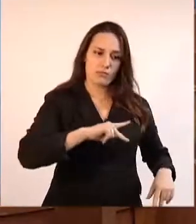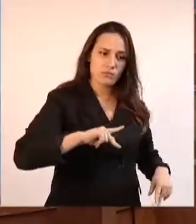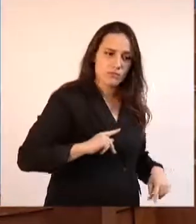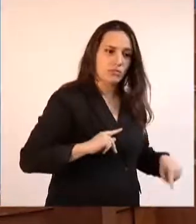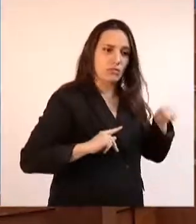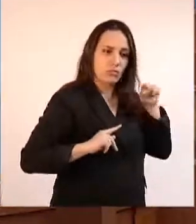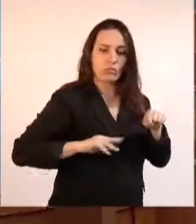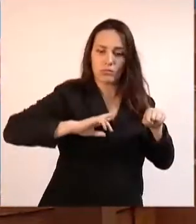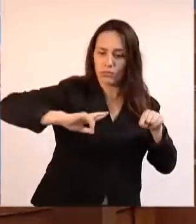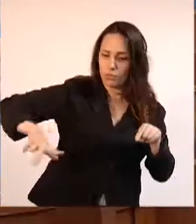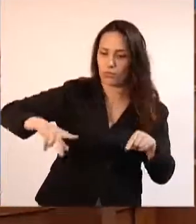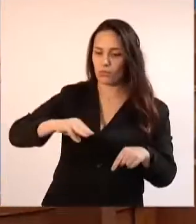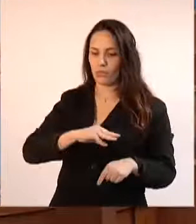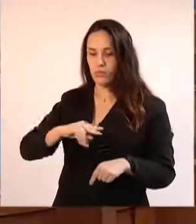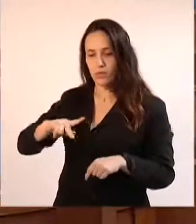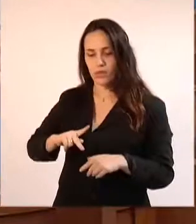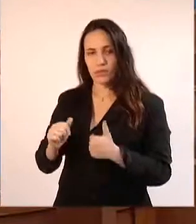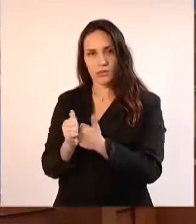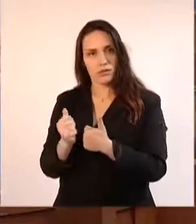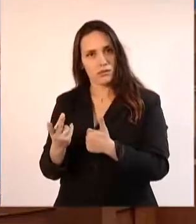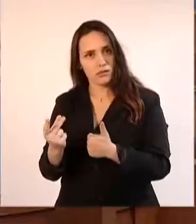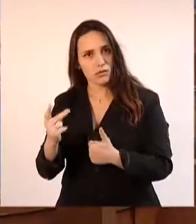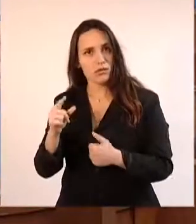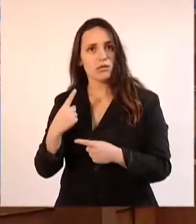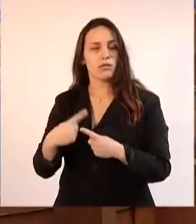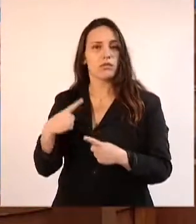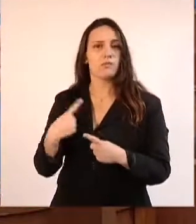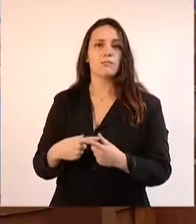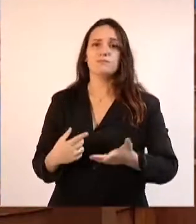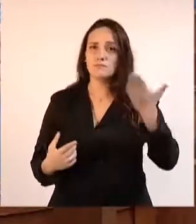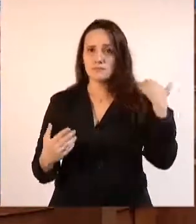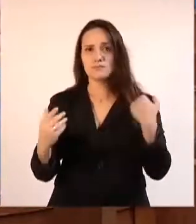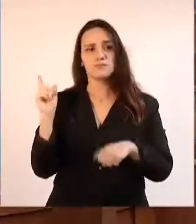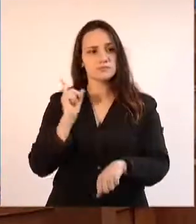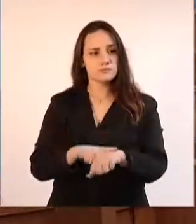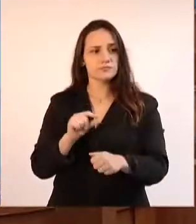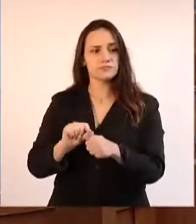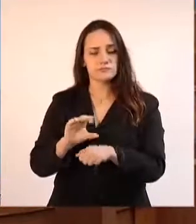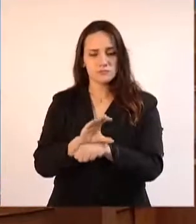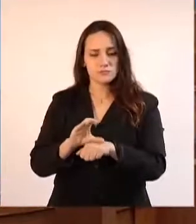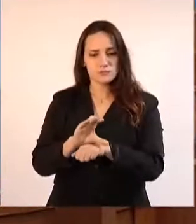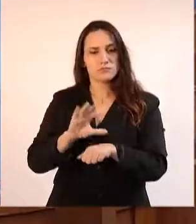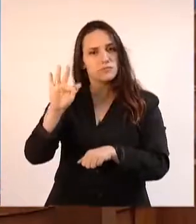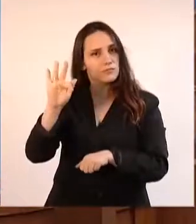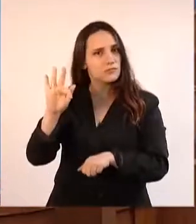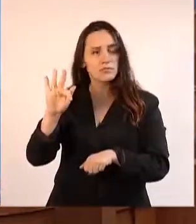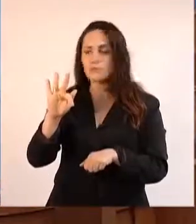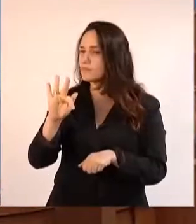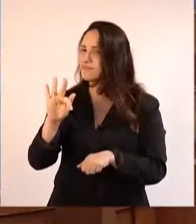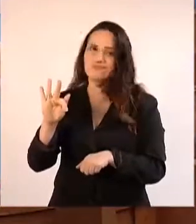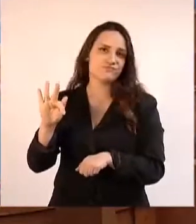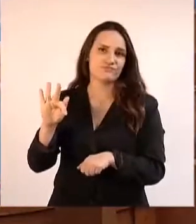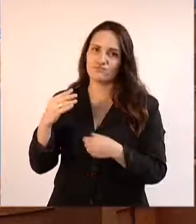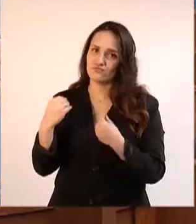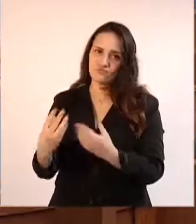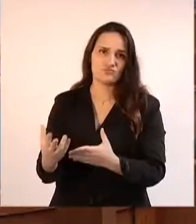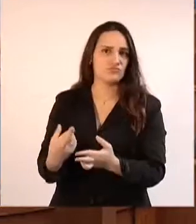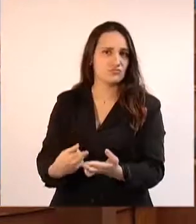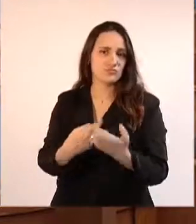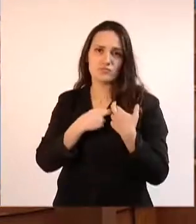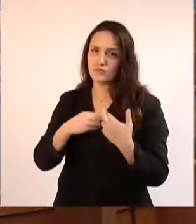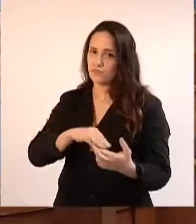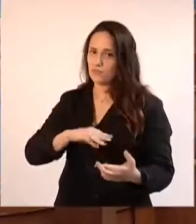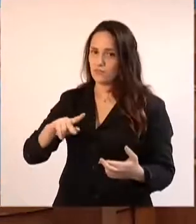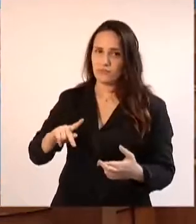originário, quando erigiu a Constituição de 1988, não conferiu ao Ministério Público de